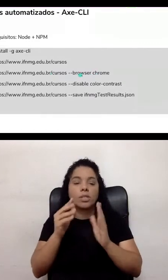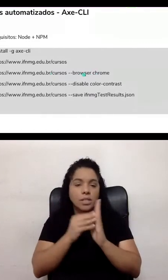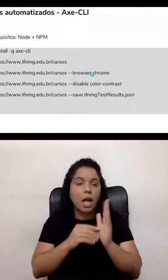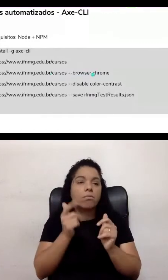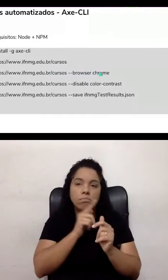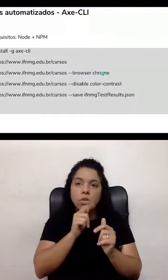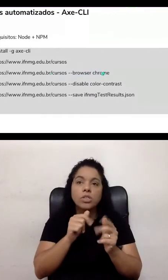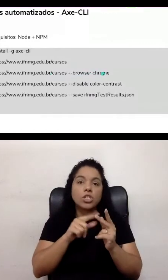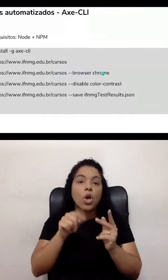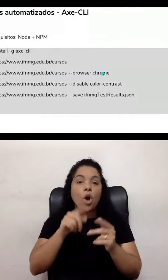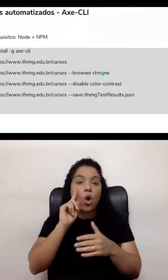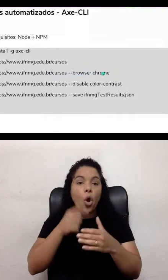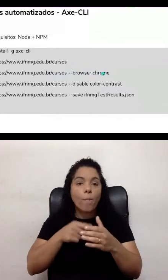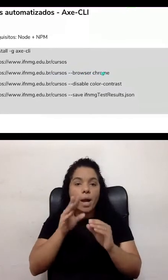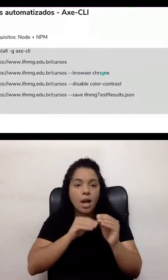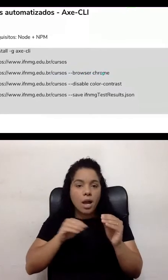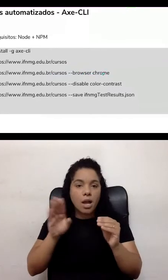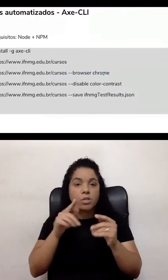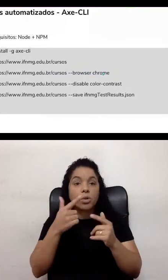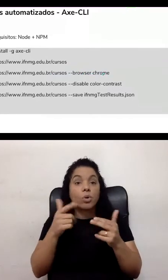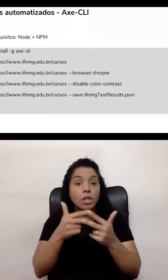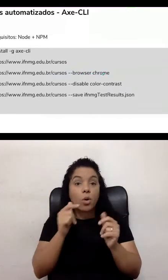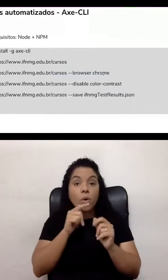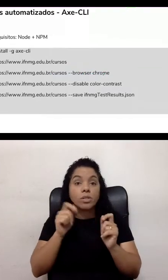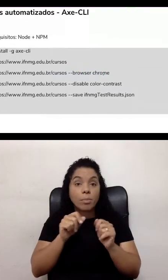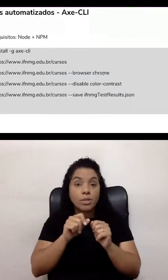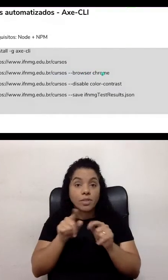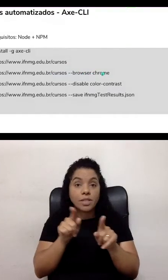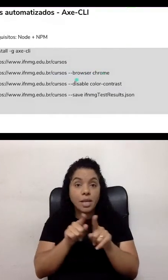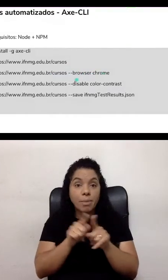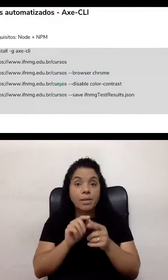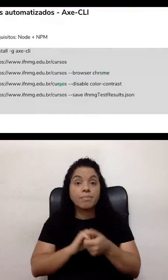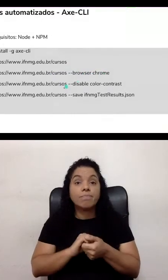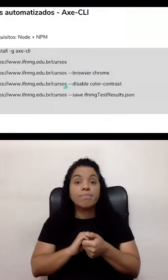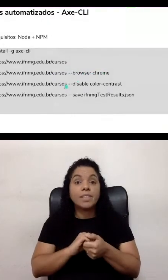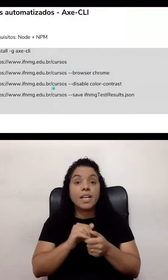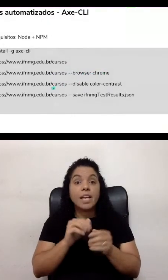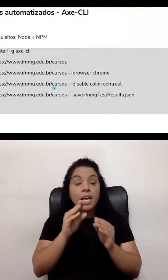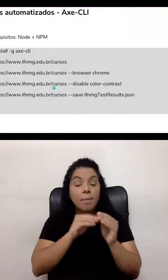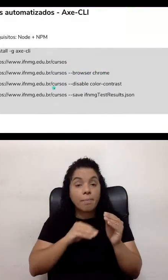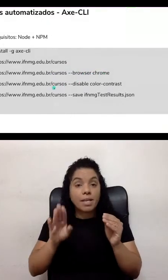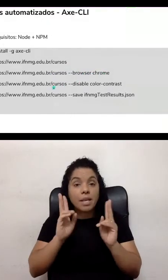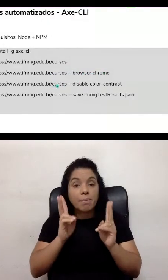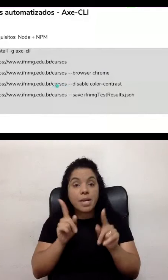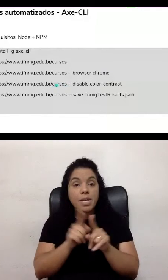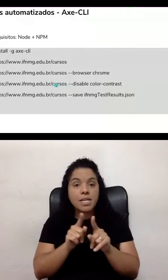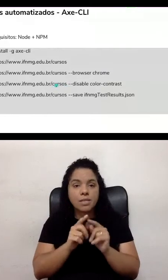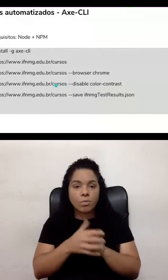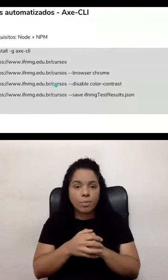passar esse comando aqui. Outra coisa que eu posso fazer também é passar o